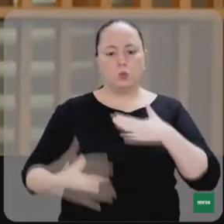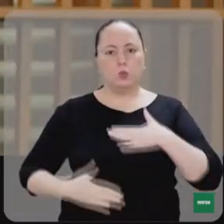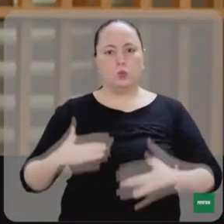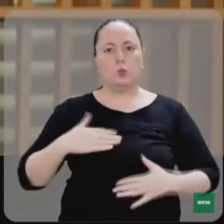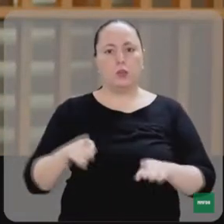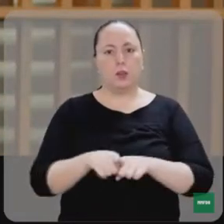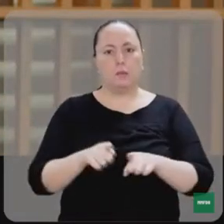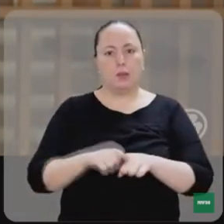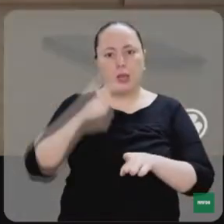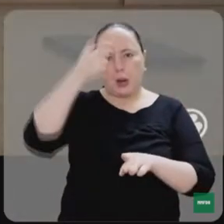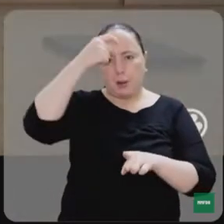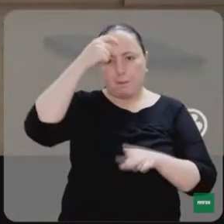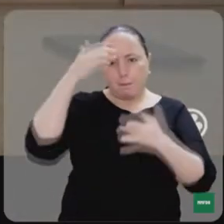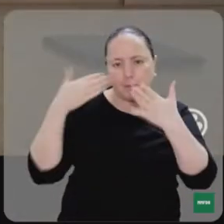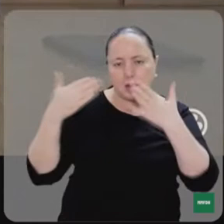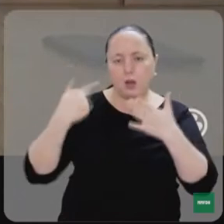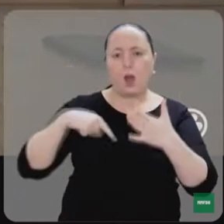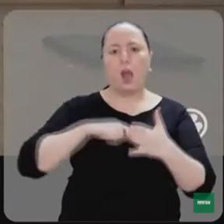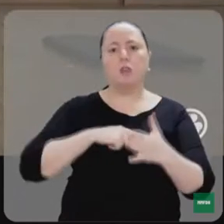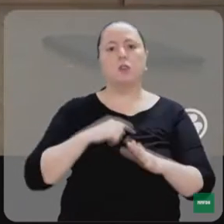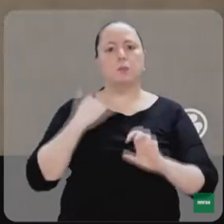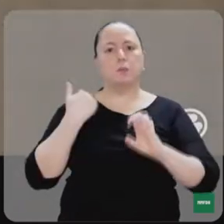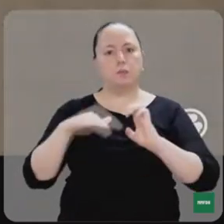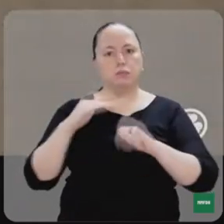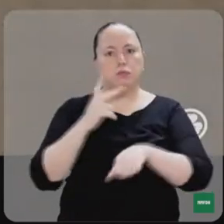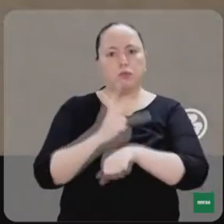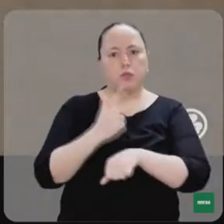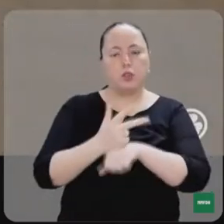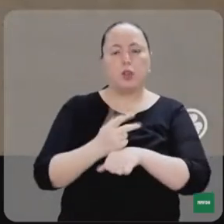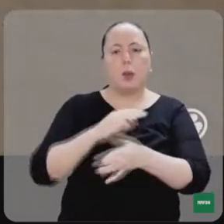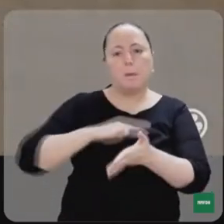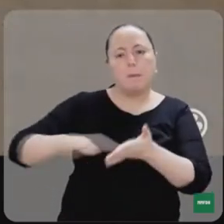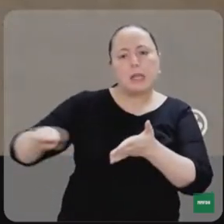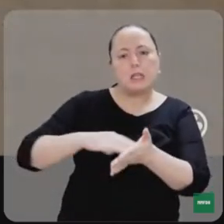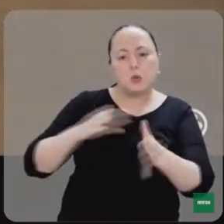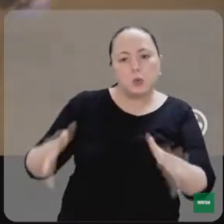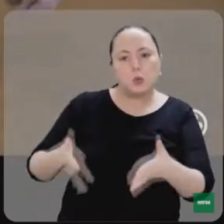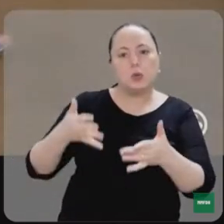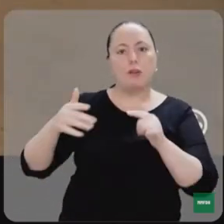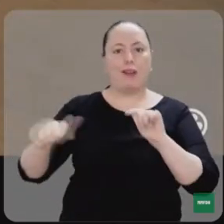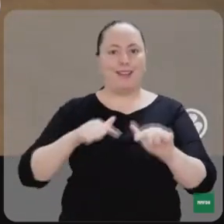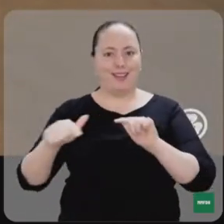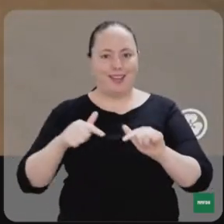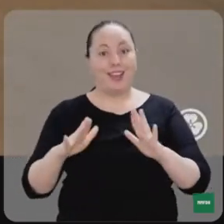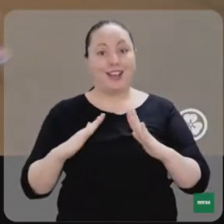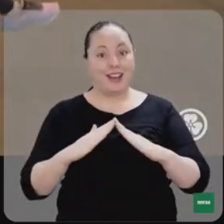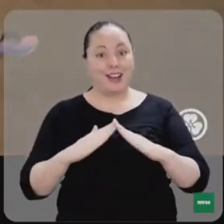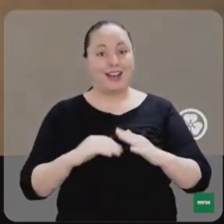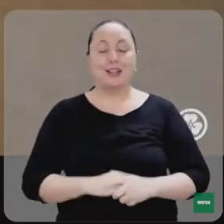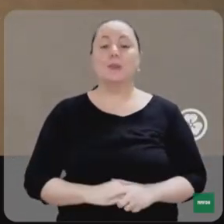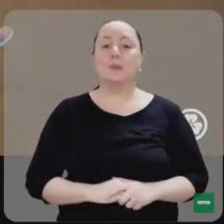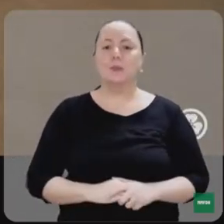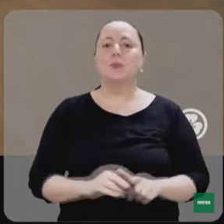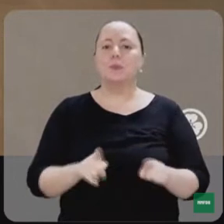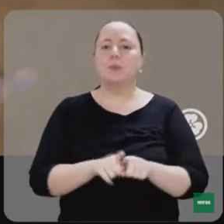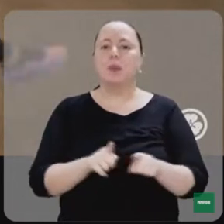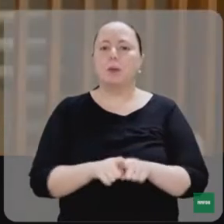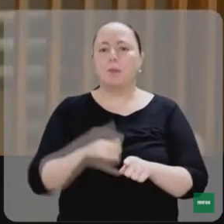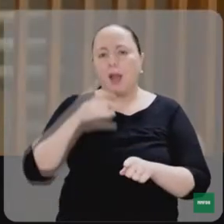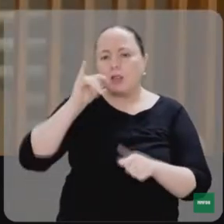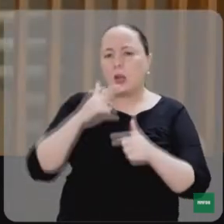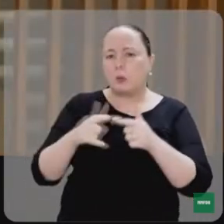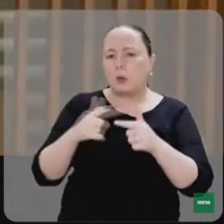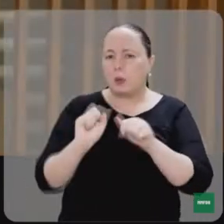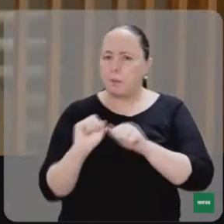à saúde física e mental. Enviamos semanalmente vídeos e mensagens de estímulo a atividades em casa.